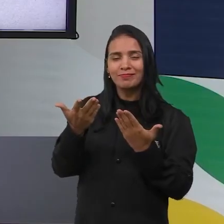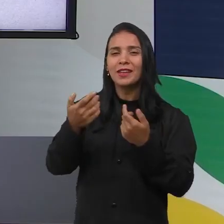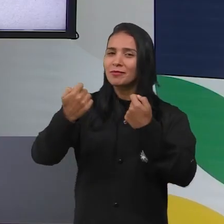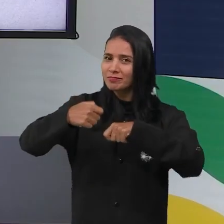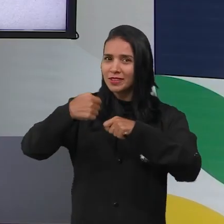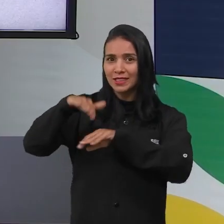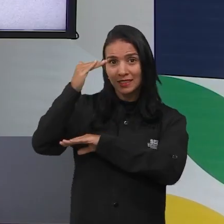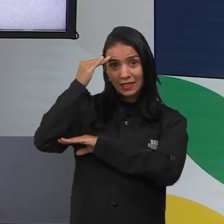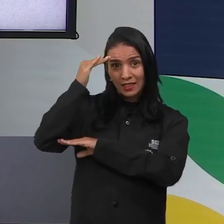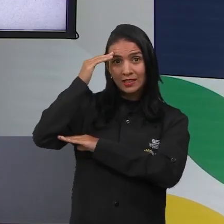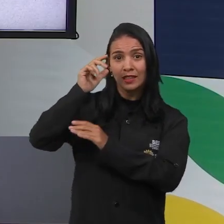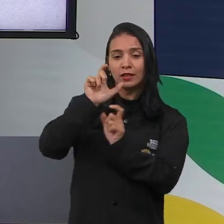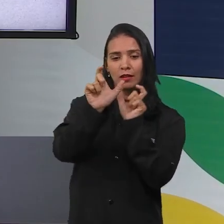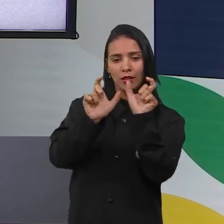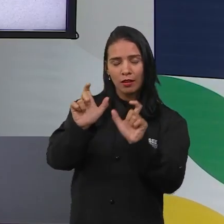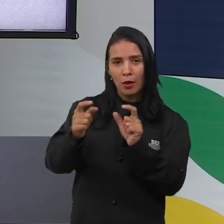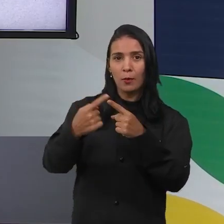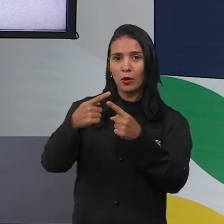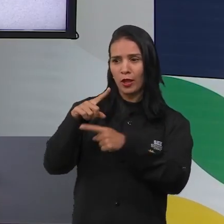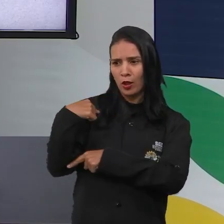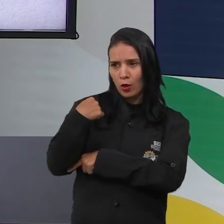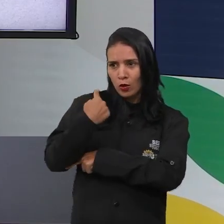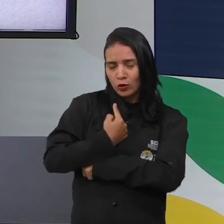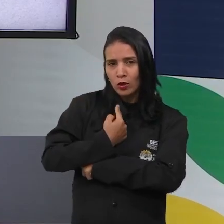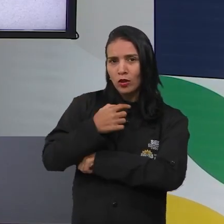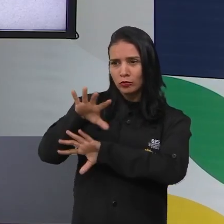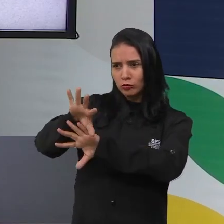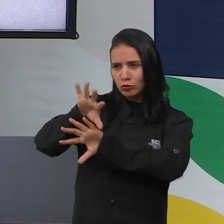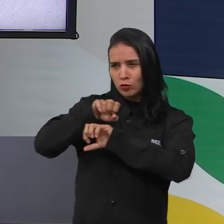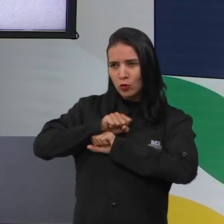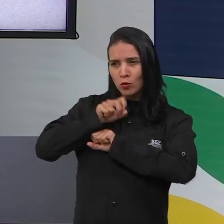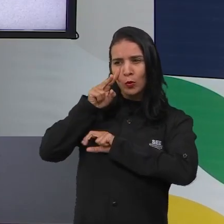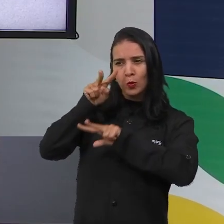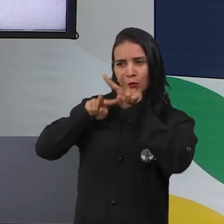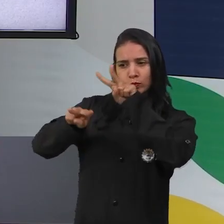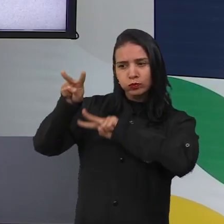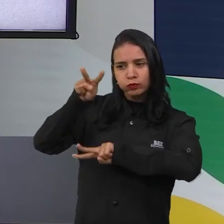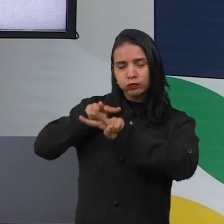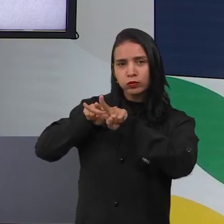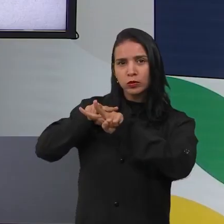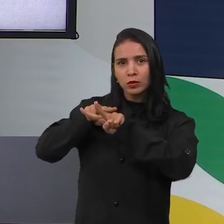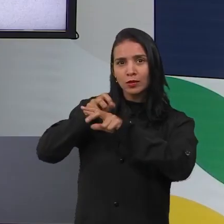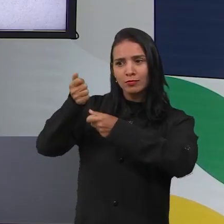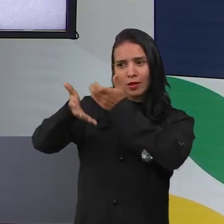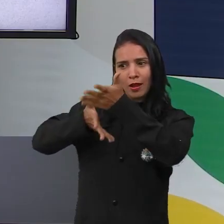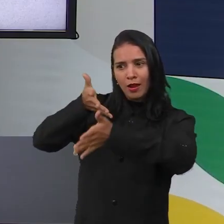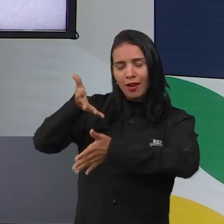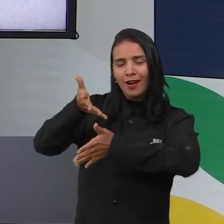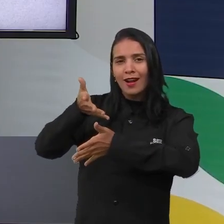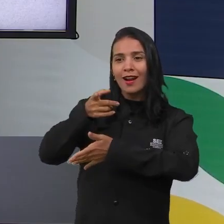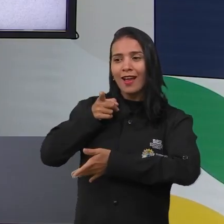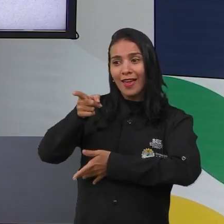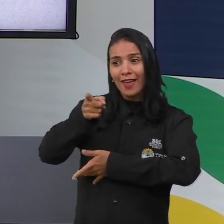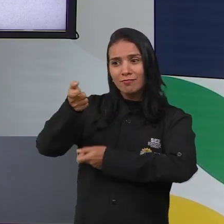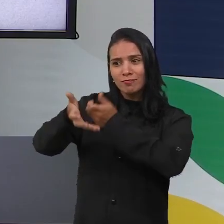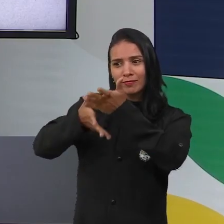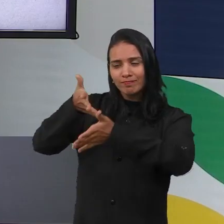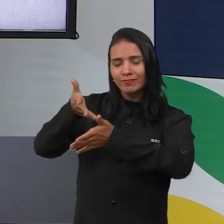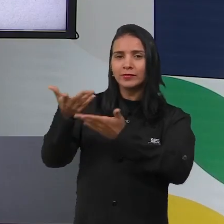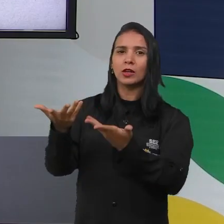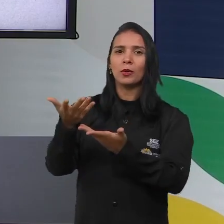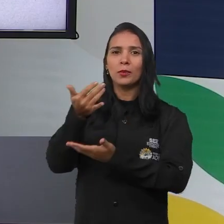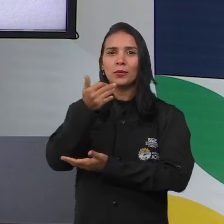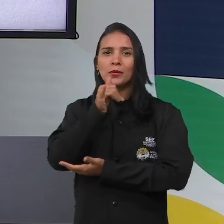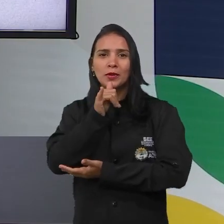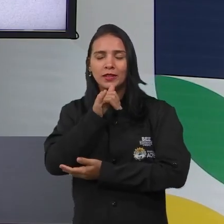caracteriza como um receptor, aquele que recebe a mensagem. Então, vamos supor que você está em um diálogo com o seu